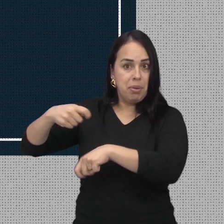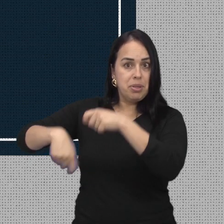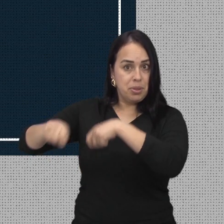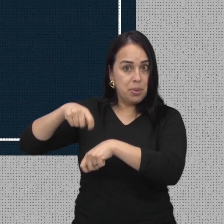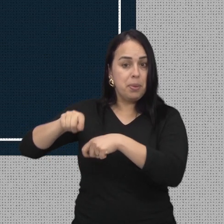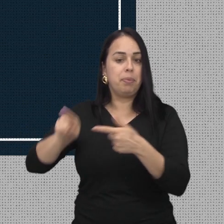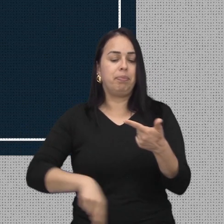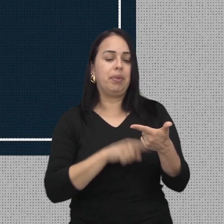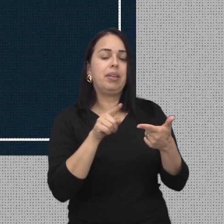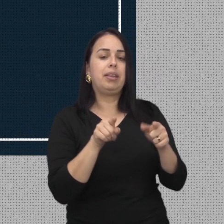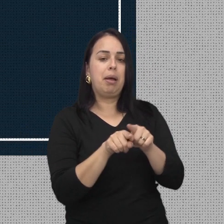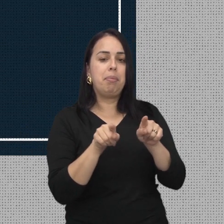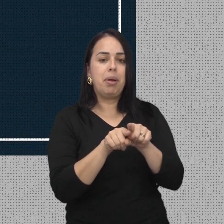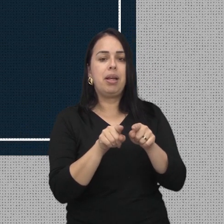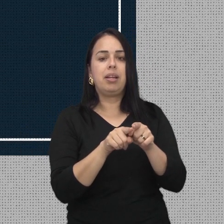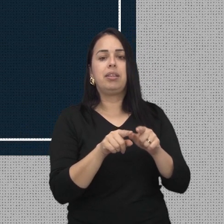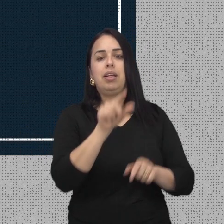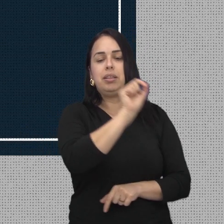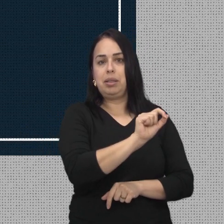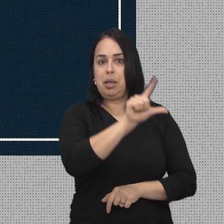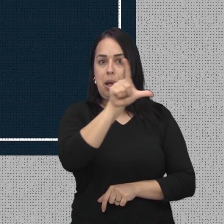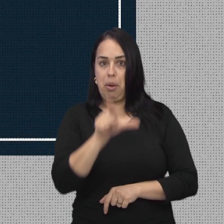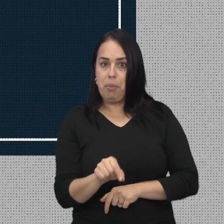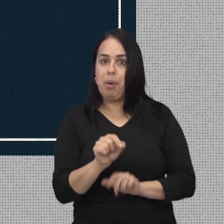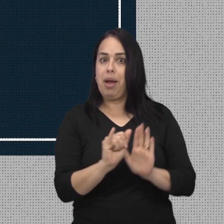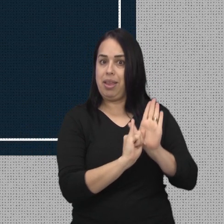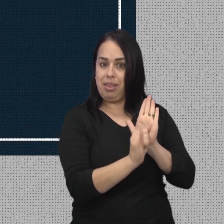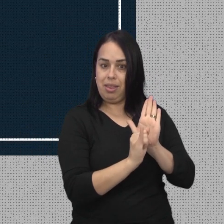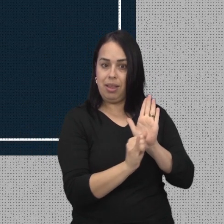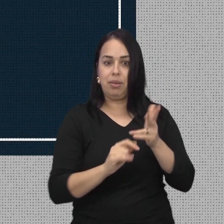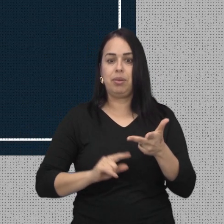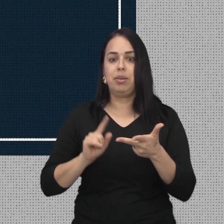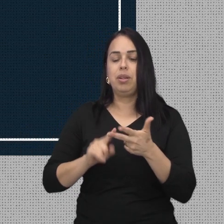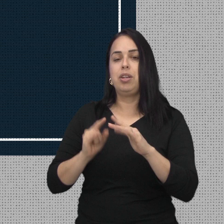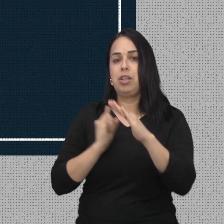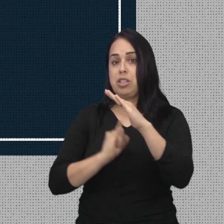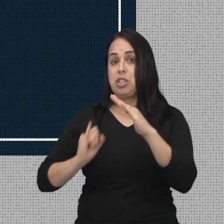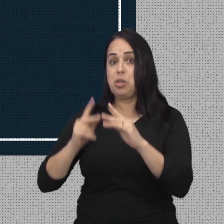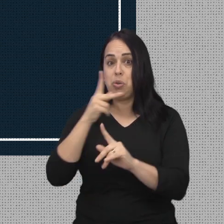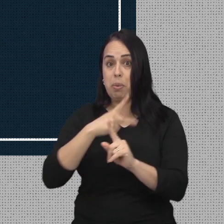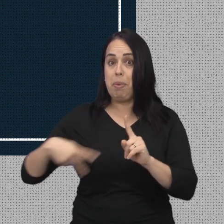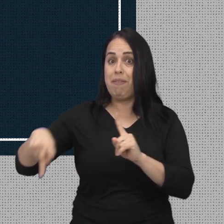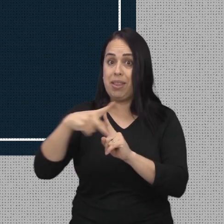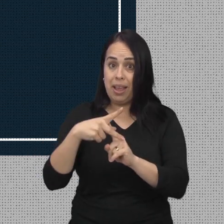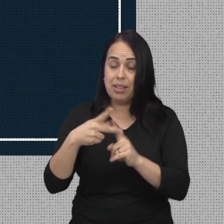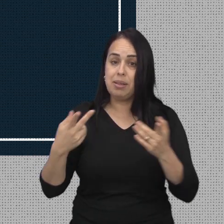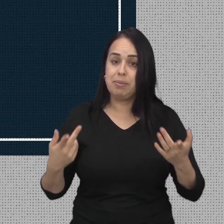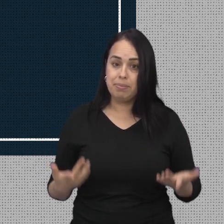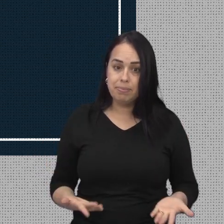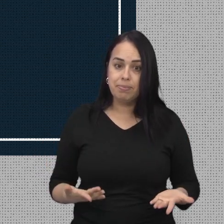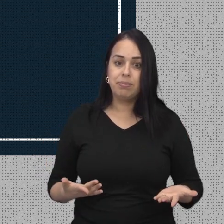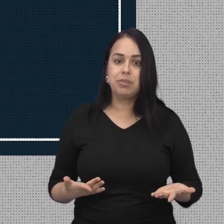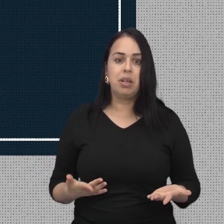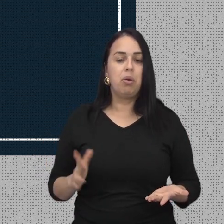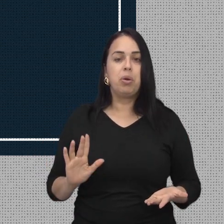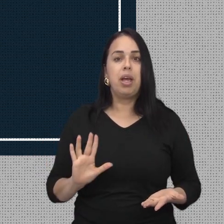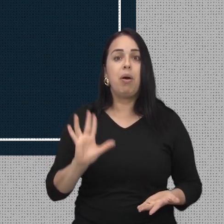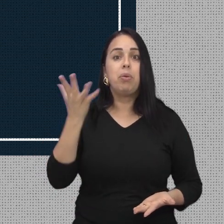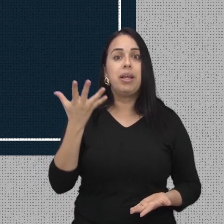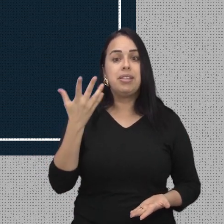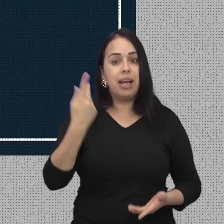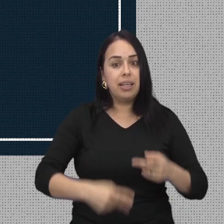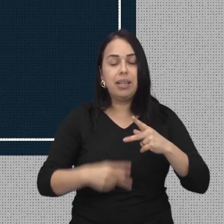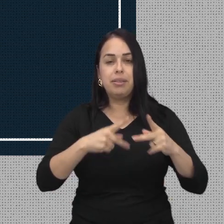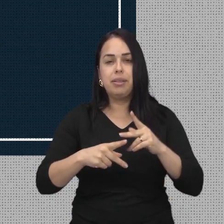própria administração municipal, há publicações da Fundação Cultural Cassiano Ricardo e do Instituto de Previdência. Boa parte